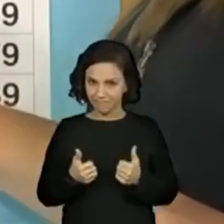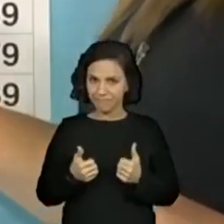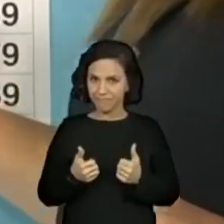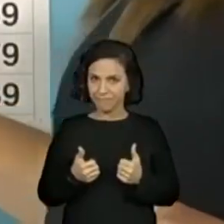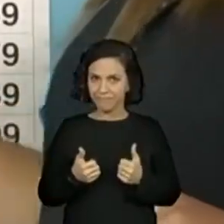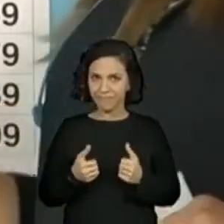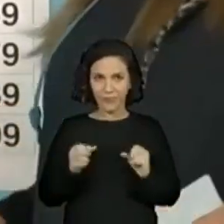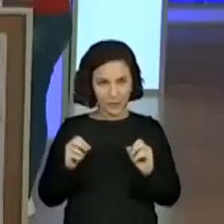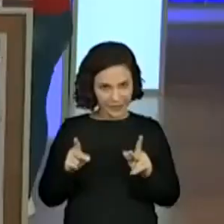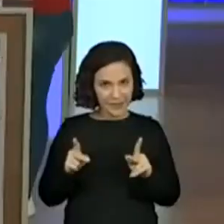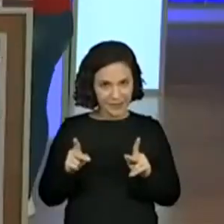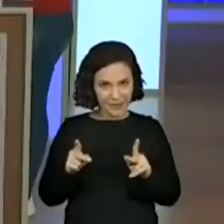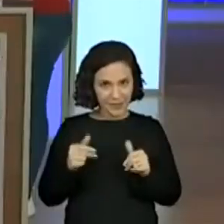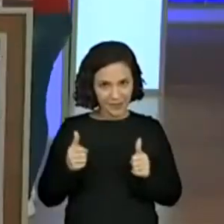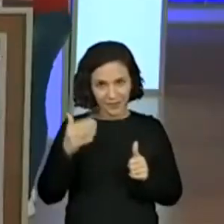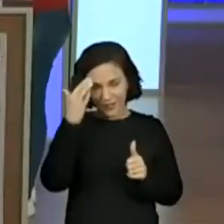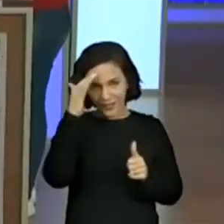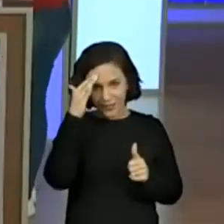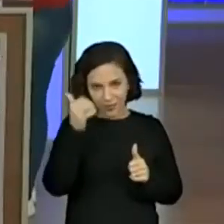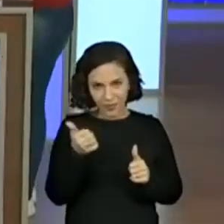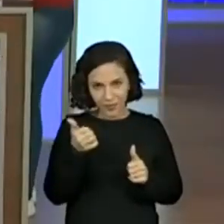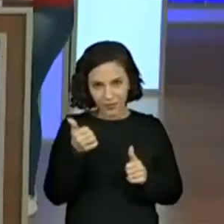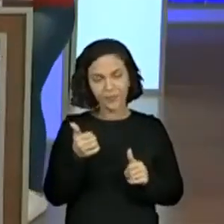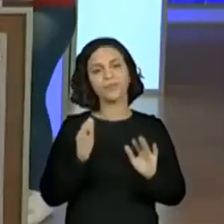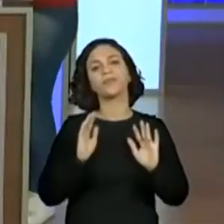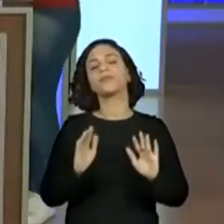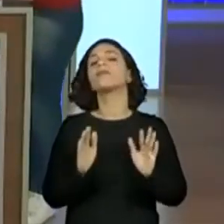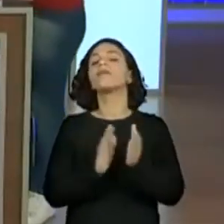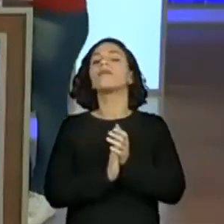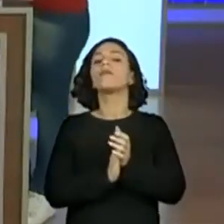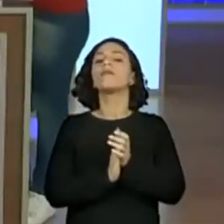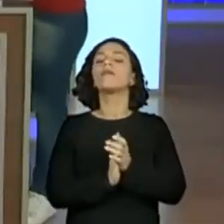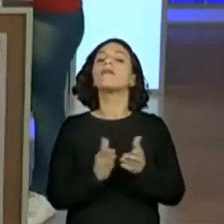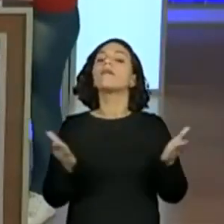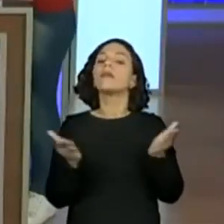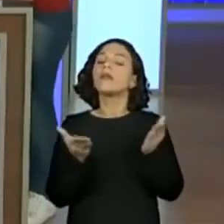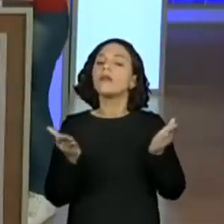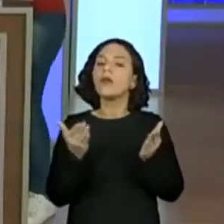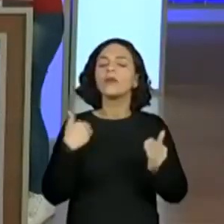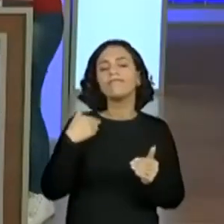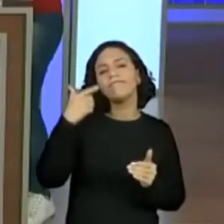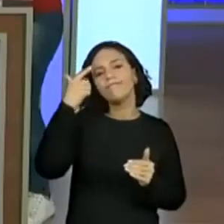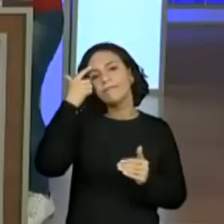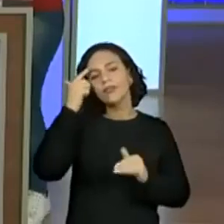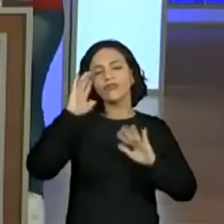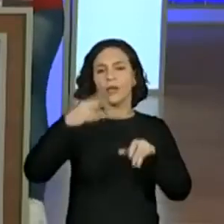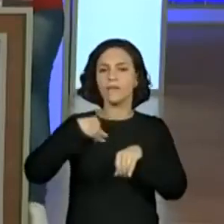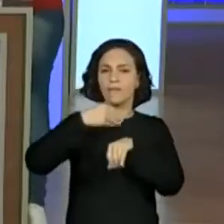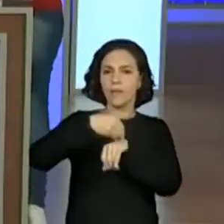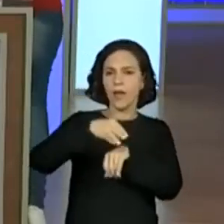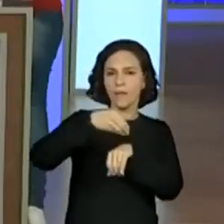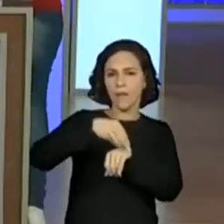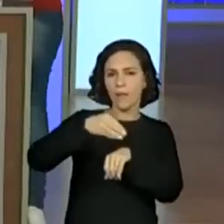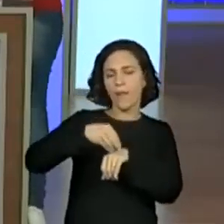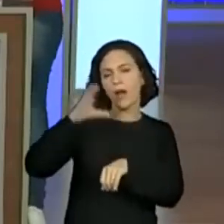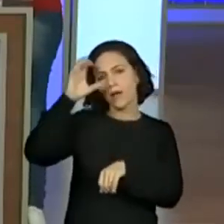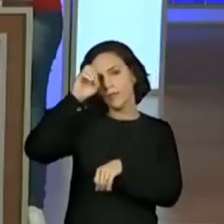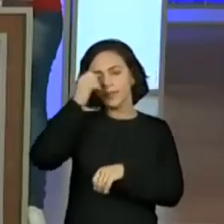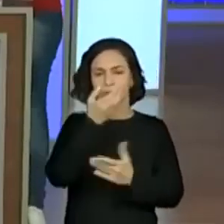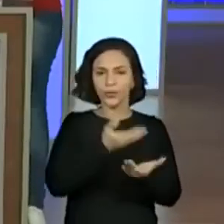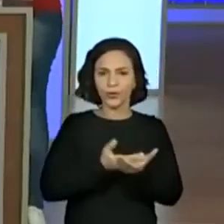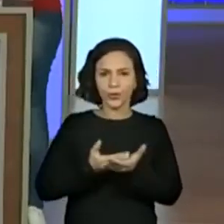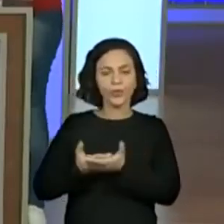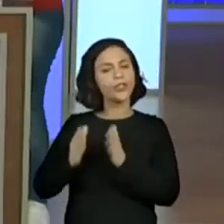não é? Muito bem. Então, agora nós vamos pensar em todas essas habilidades que já temos, que já aprendemos, que já